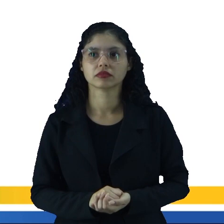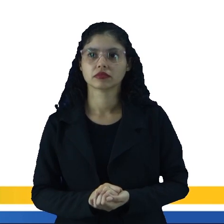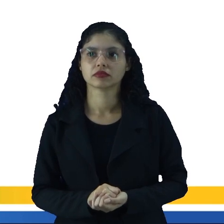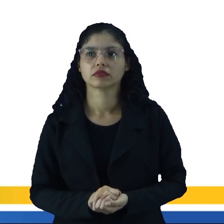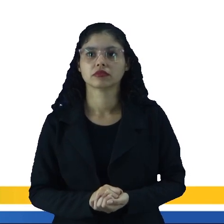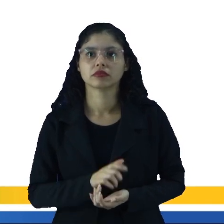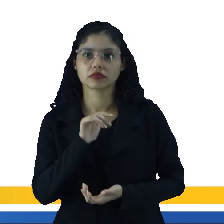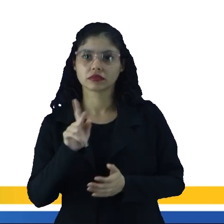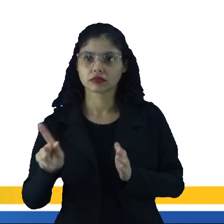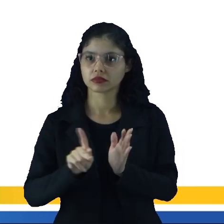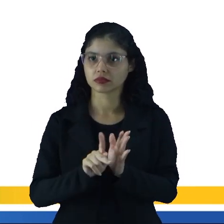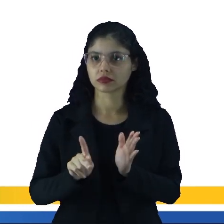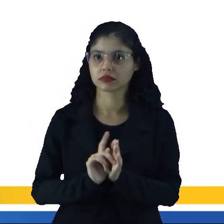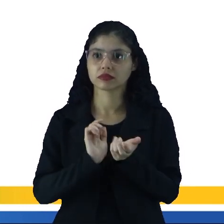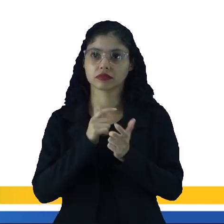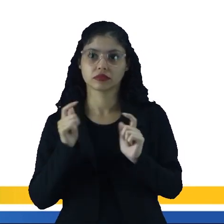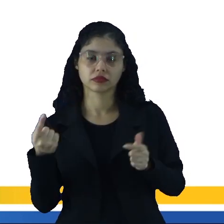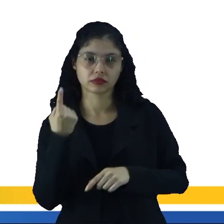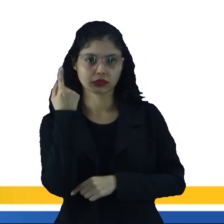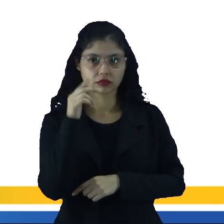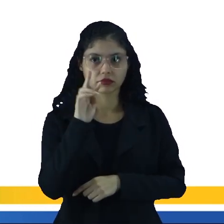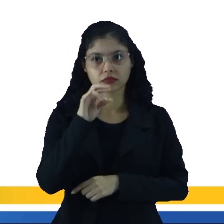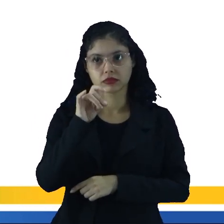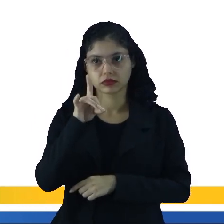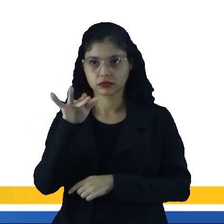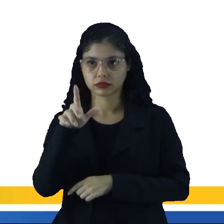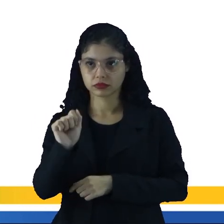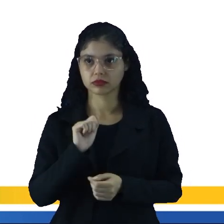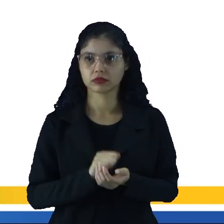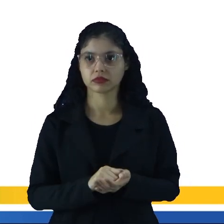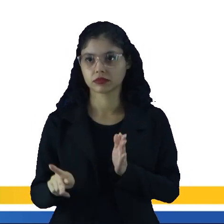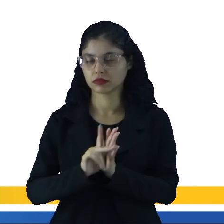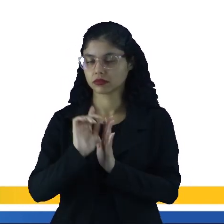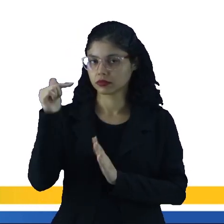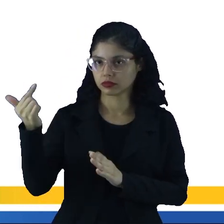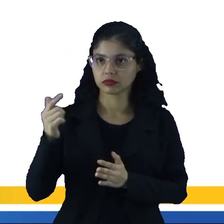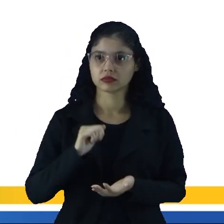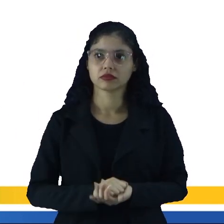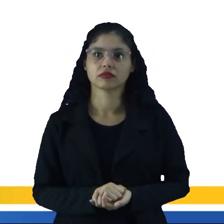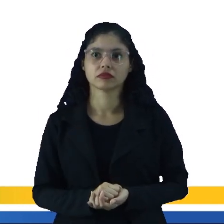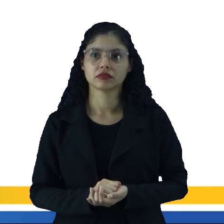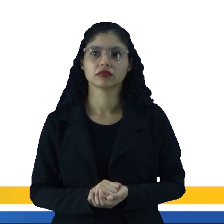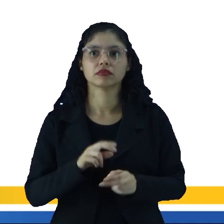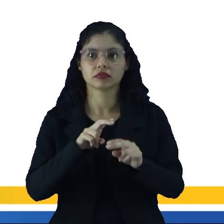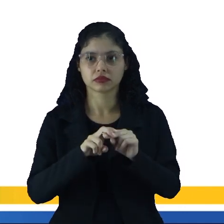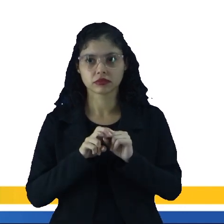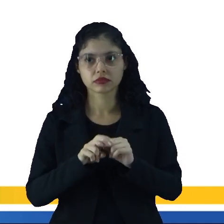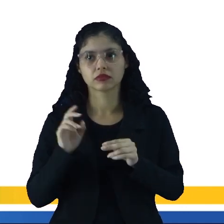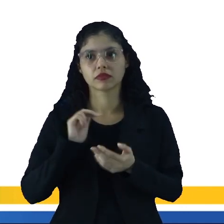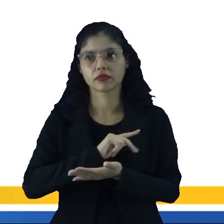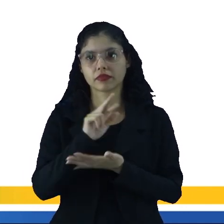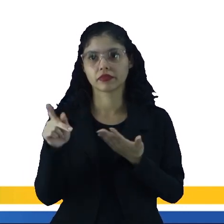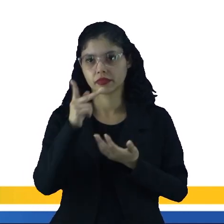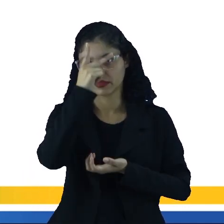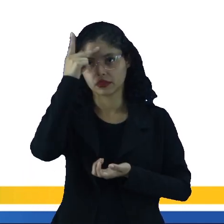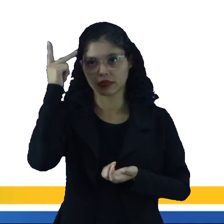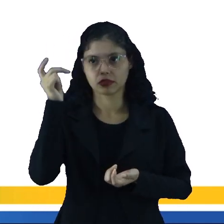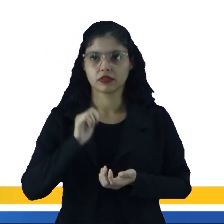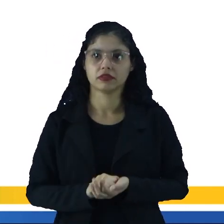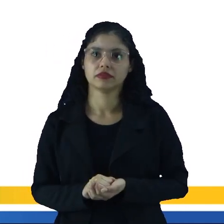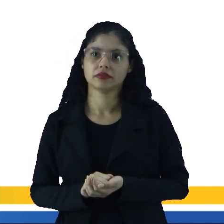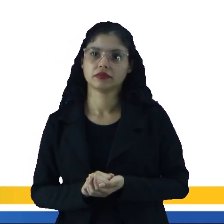altura. É evidente que uma grandeza não depende da outra, pois existem milhares